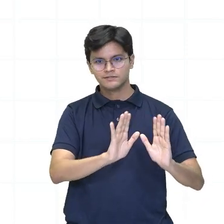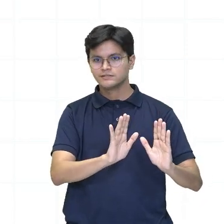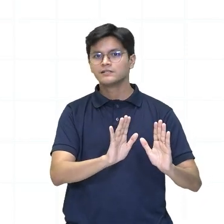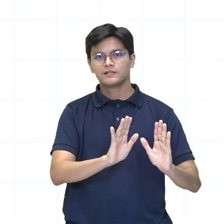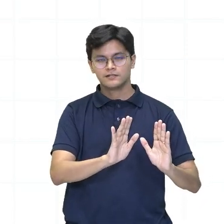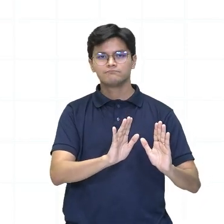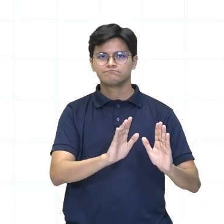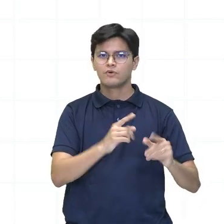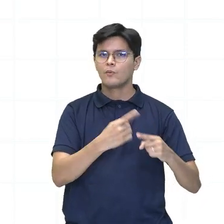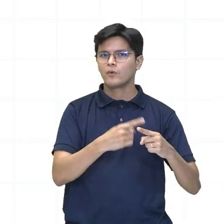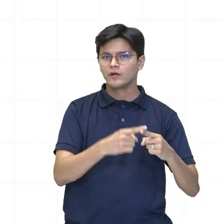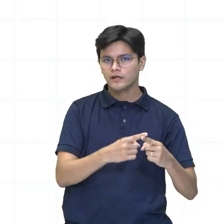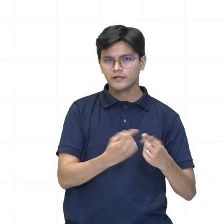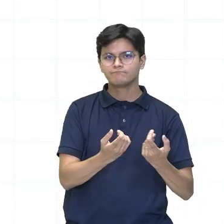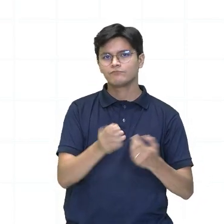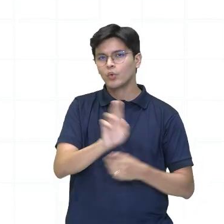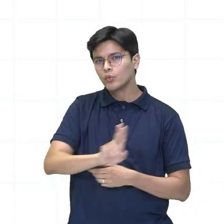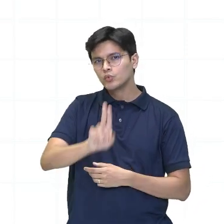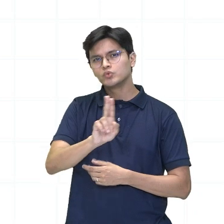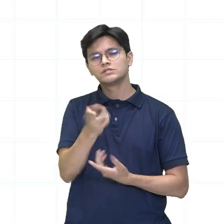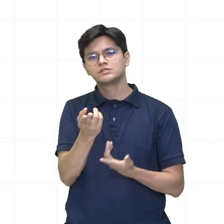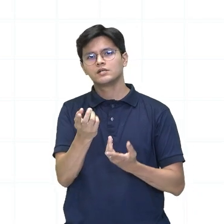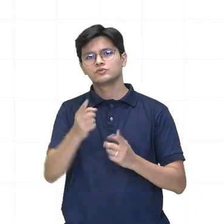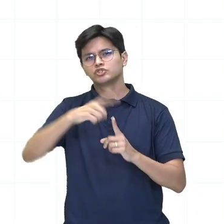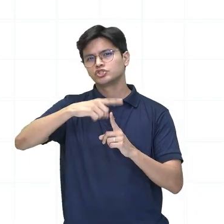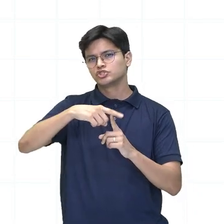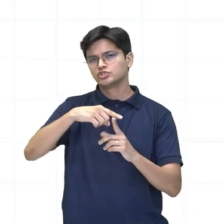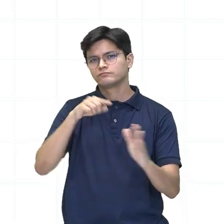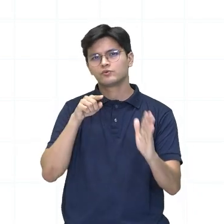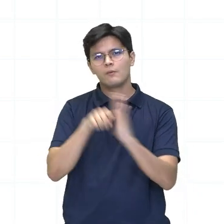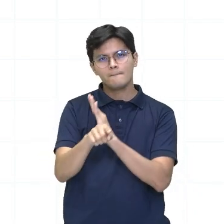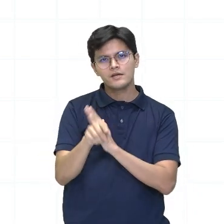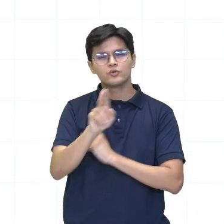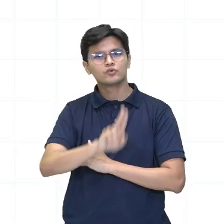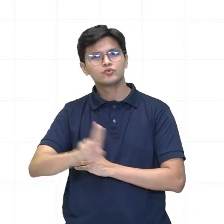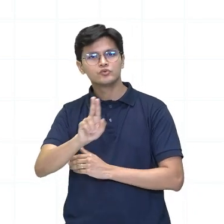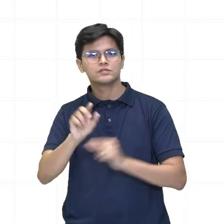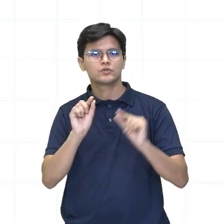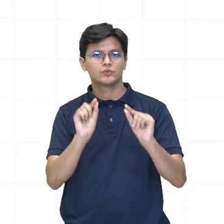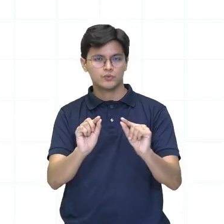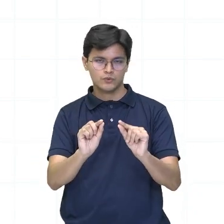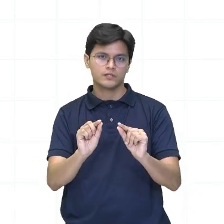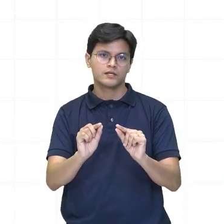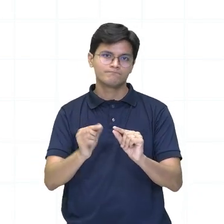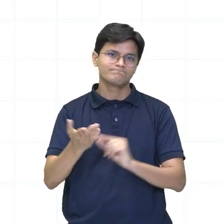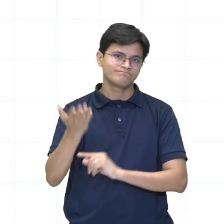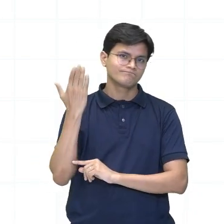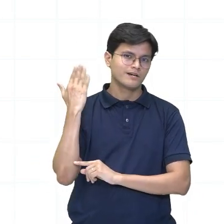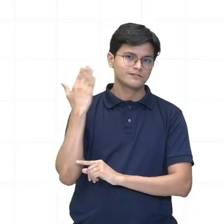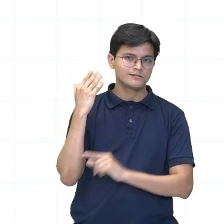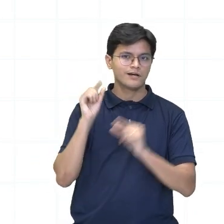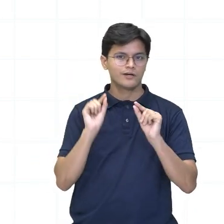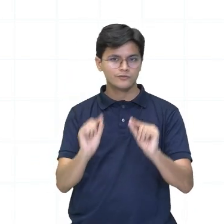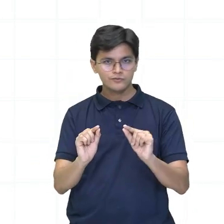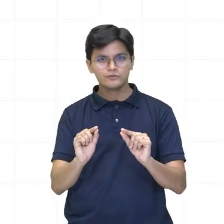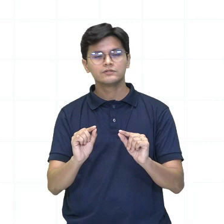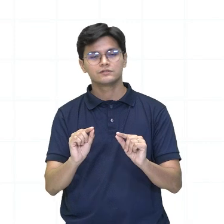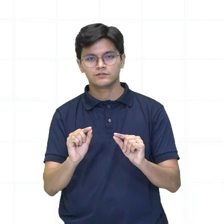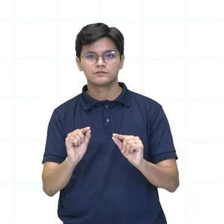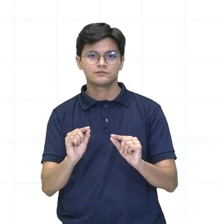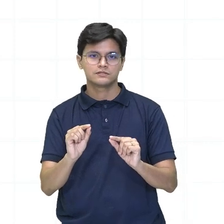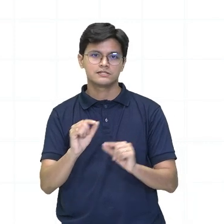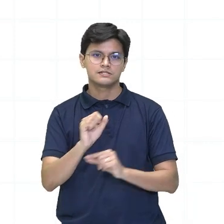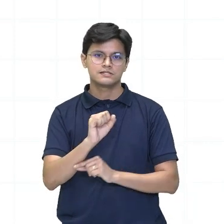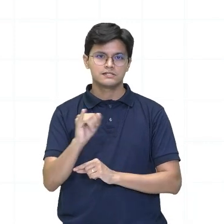utilizamos o passado na língua inglesa, nós utilizamos na forma afirmativa o passado deles. Então, o passado do go é went, do do